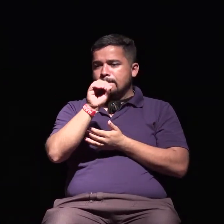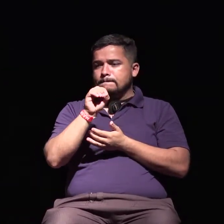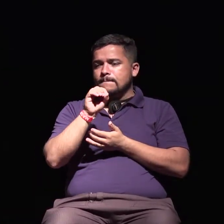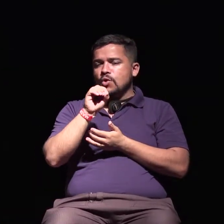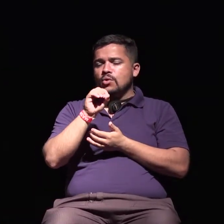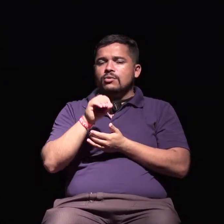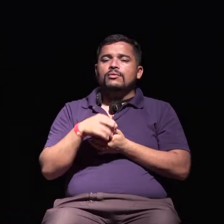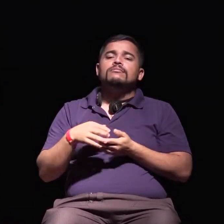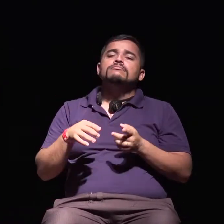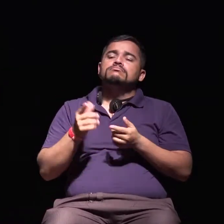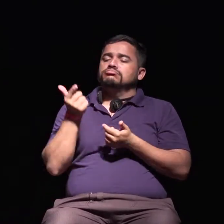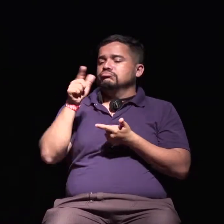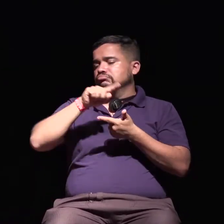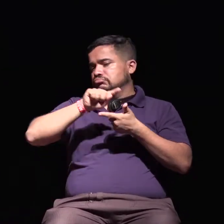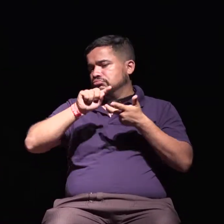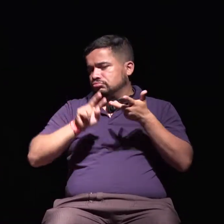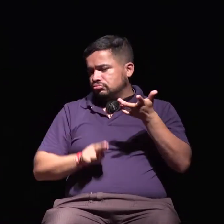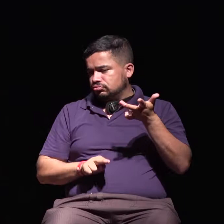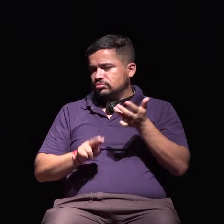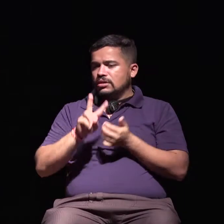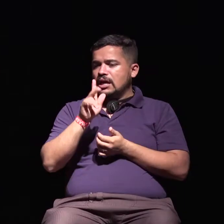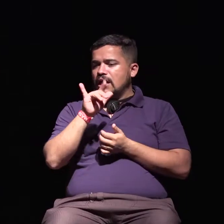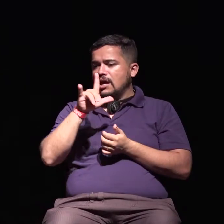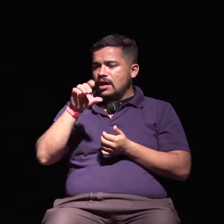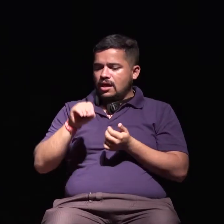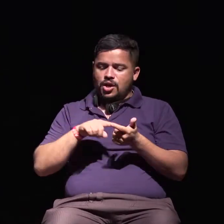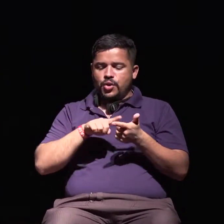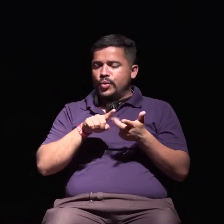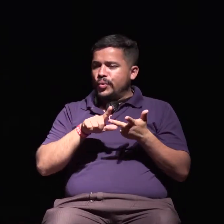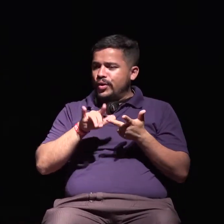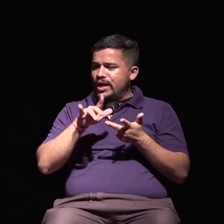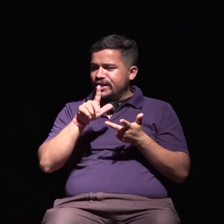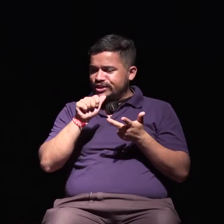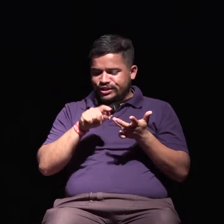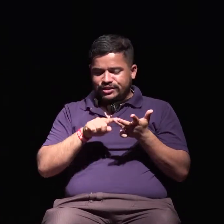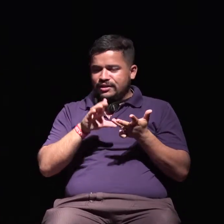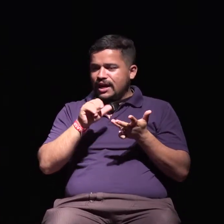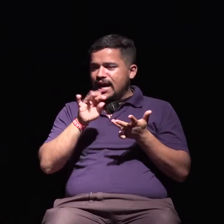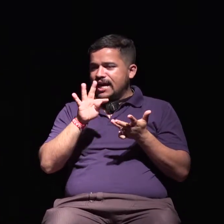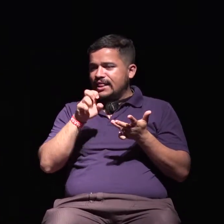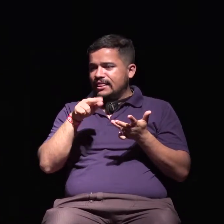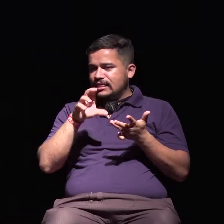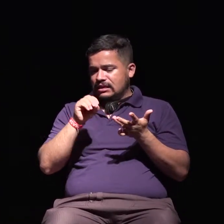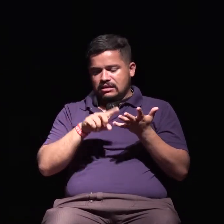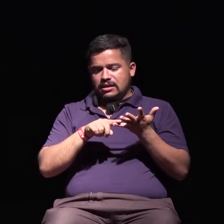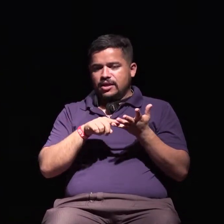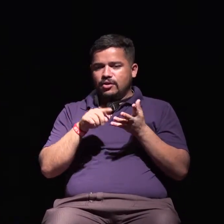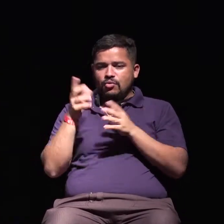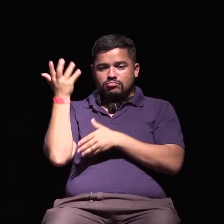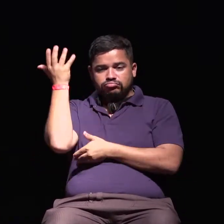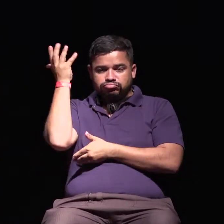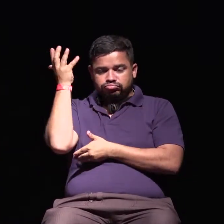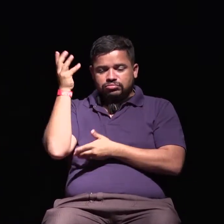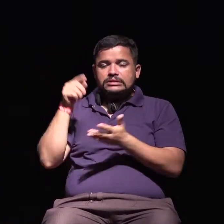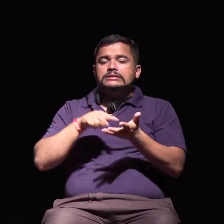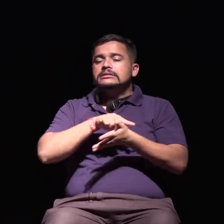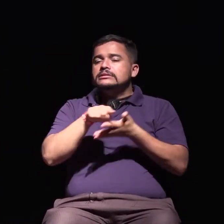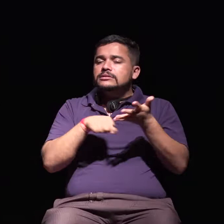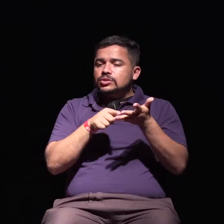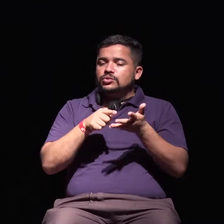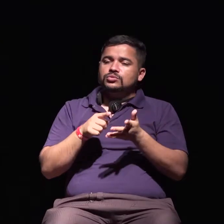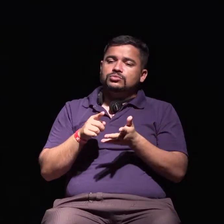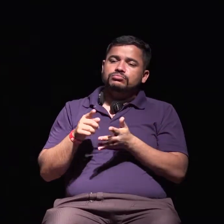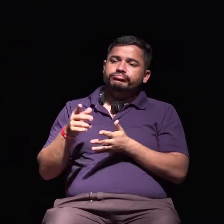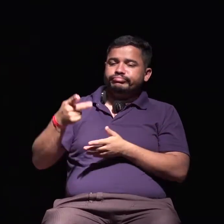e Xavier Leroy, com Hélio Oiticica, Lygia Clark, Caetano Veloso e Carmen Miranda, problematizando as noções de